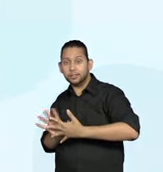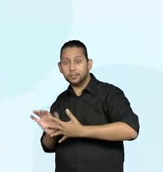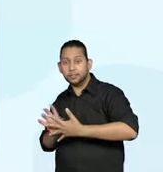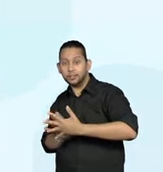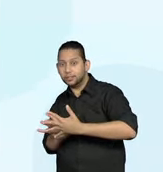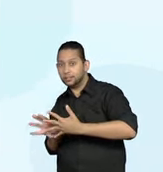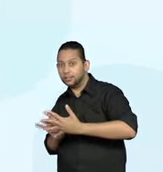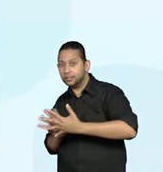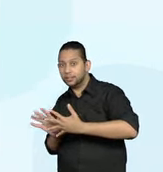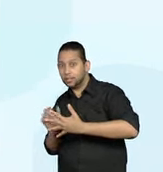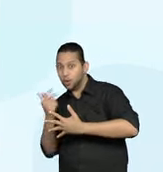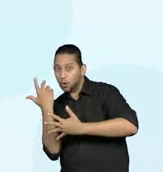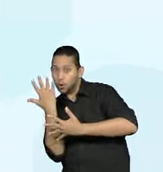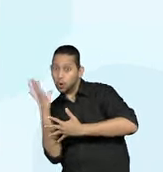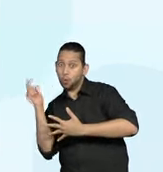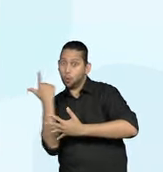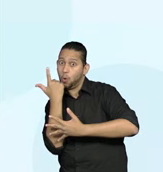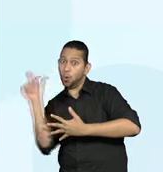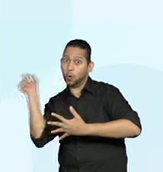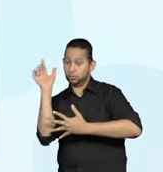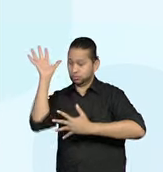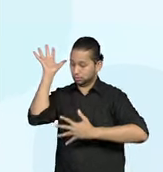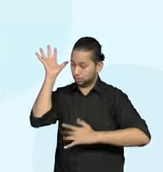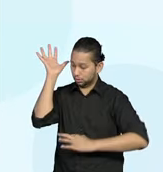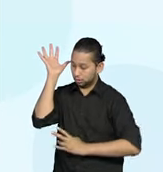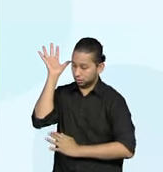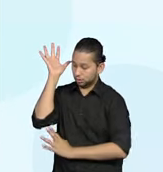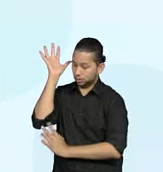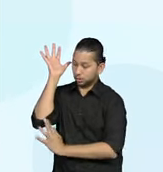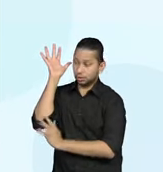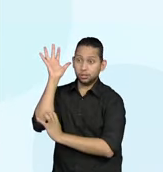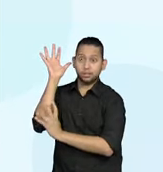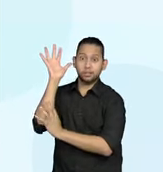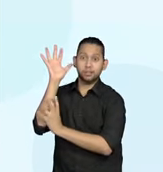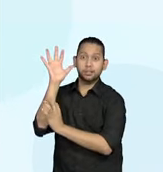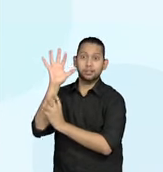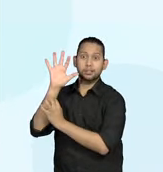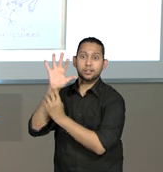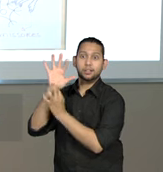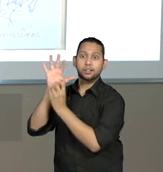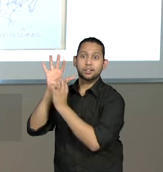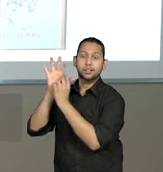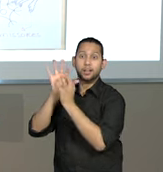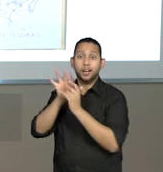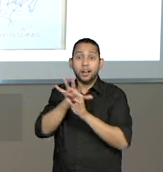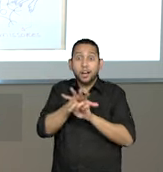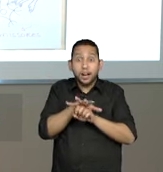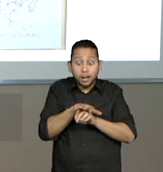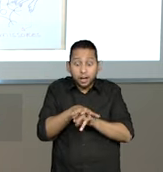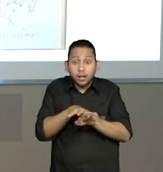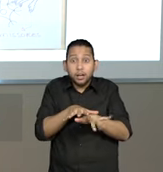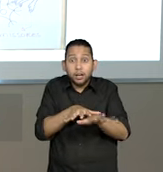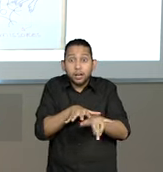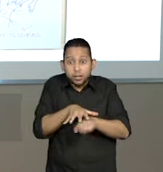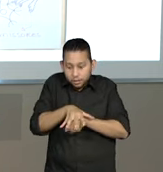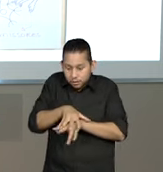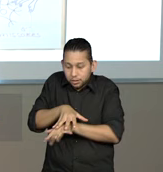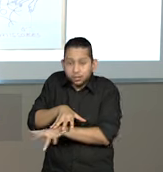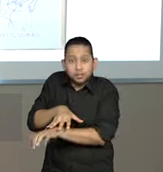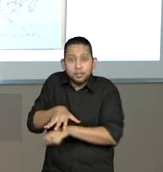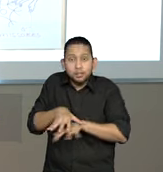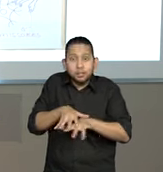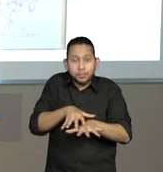aqui, libera os neurotransmissores, que são essas bolinhas aqui. O que são neurotransmissores?